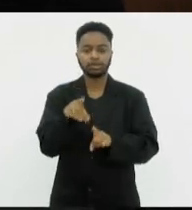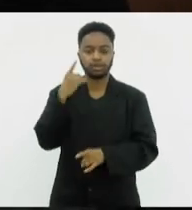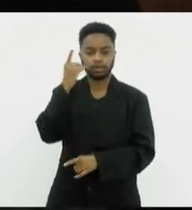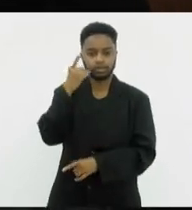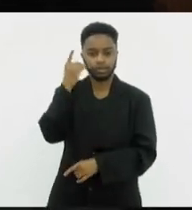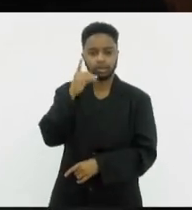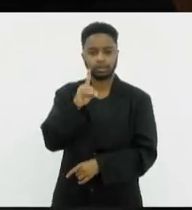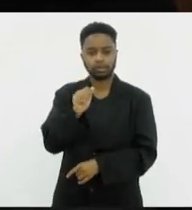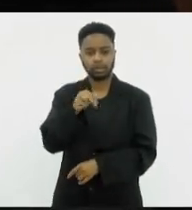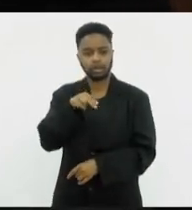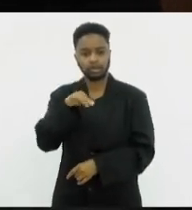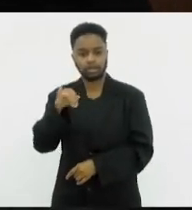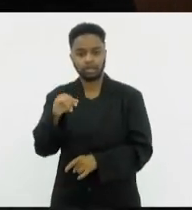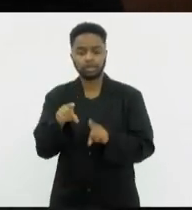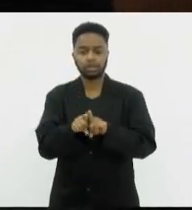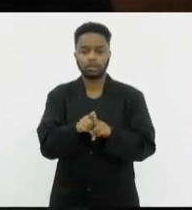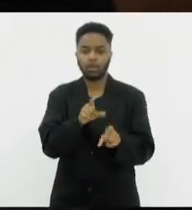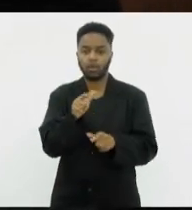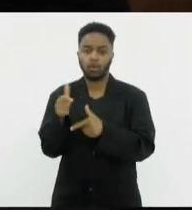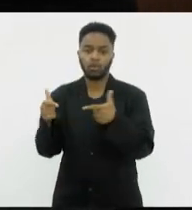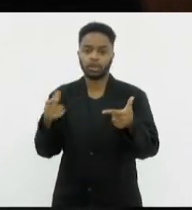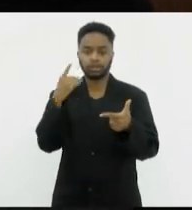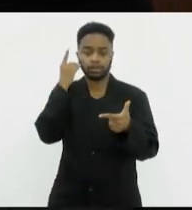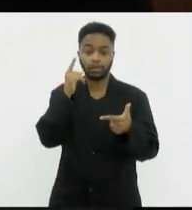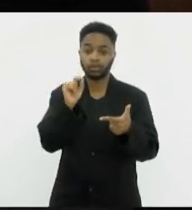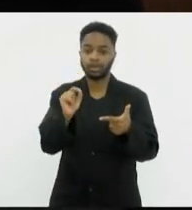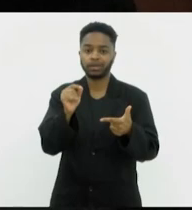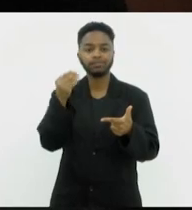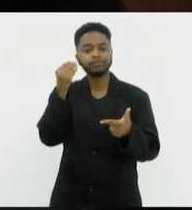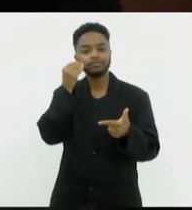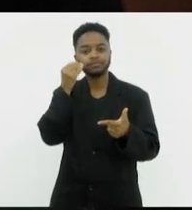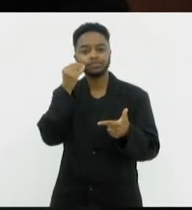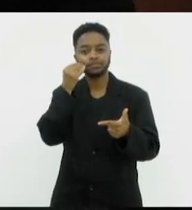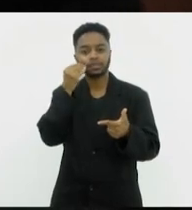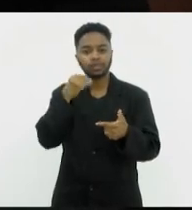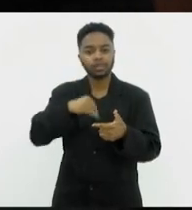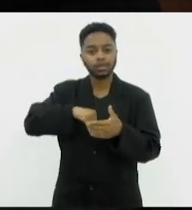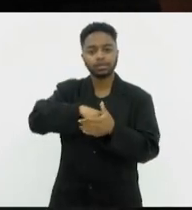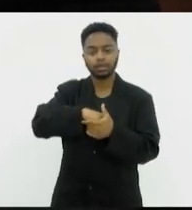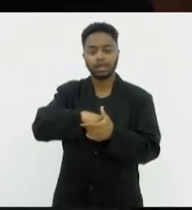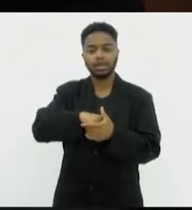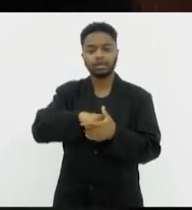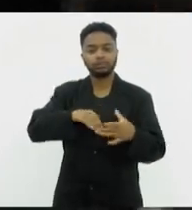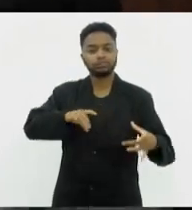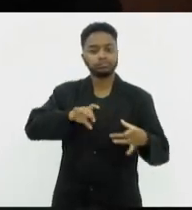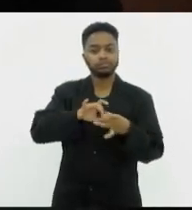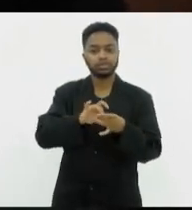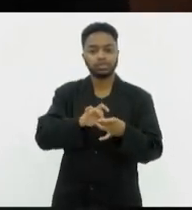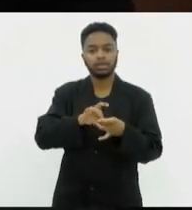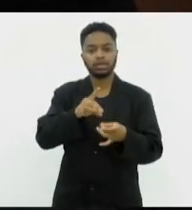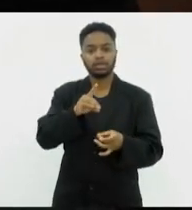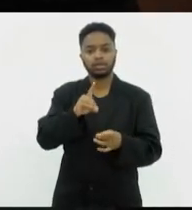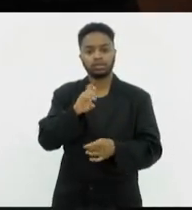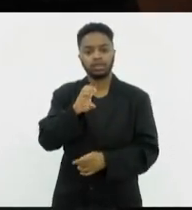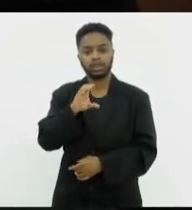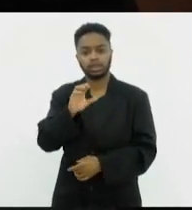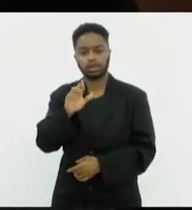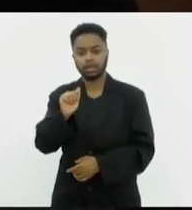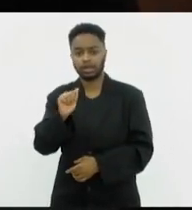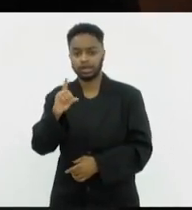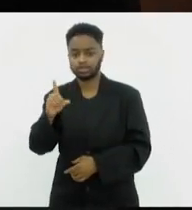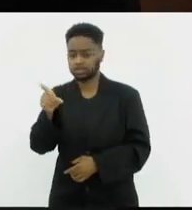Dani e outras deputadas, que é pela internalização da DECRAD, lei sancionada. Vossa Excelência